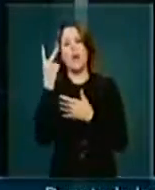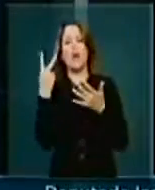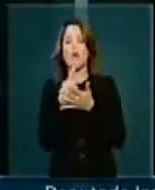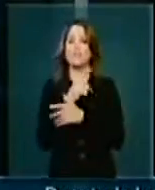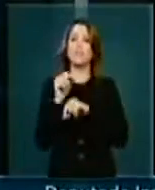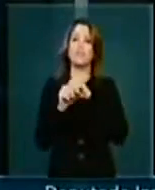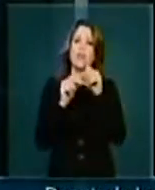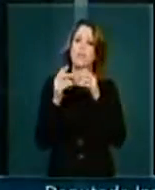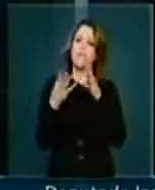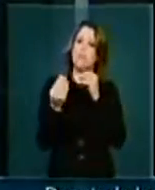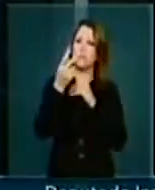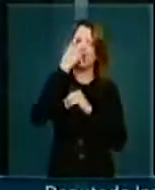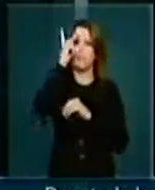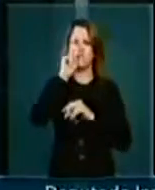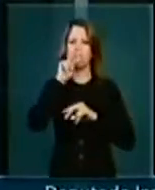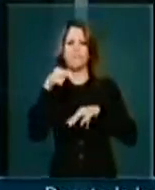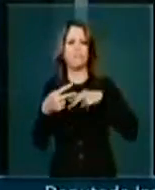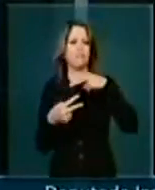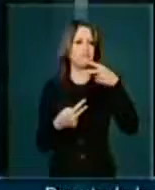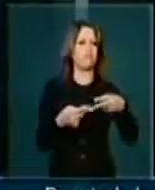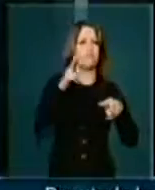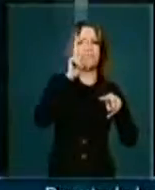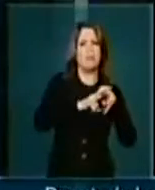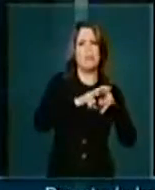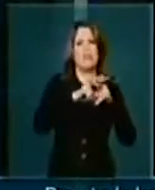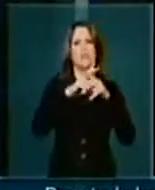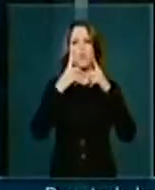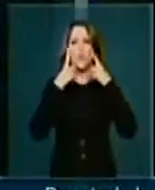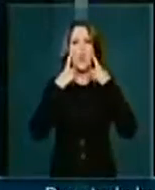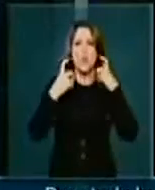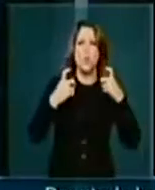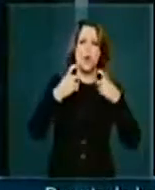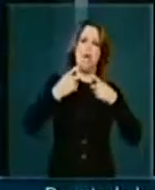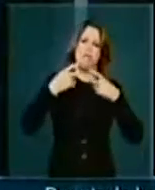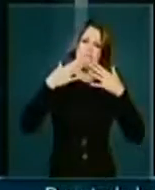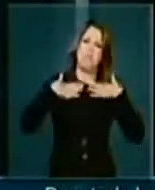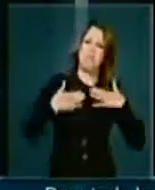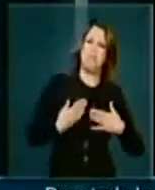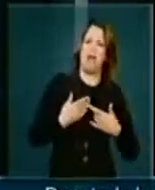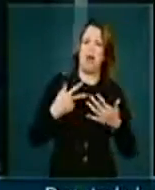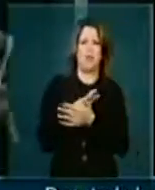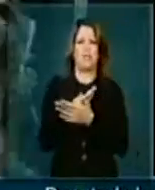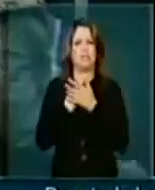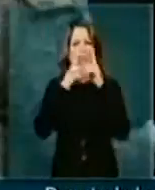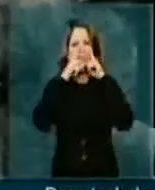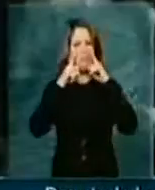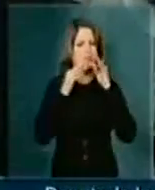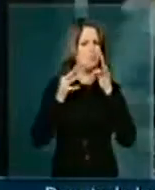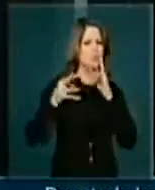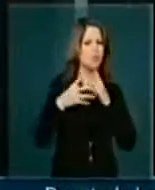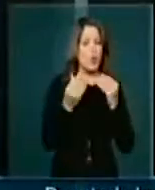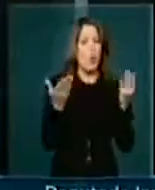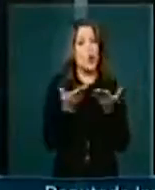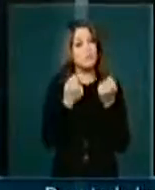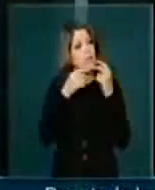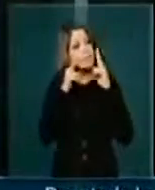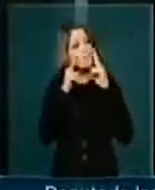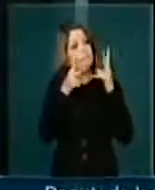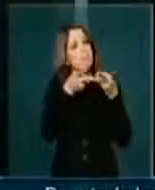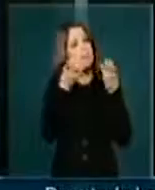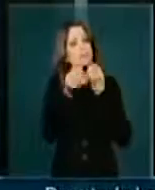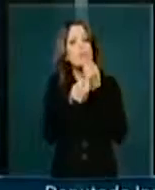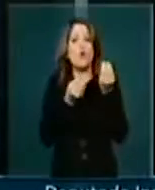tombaram, foram presos e torturados. Tudo para que pudéssemos hoje vivenciar a